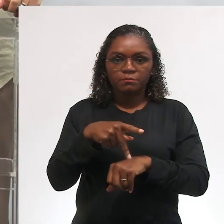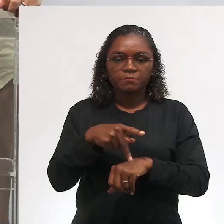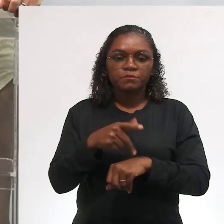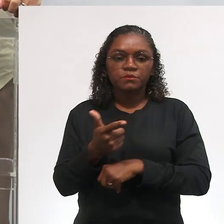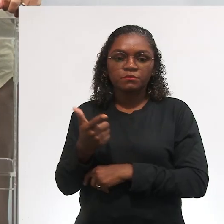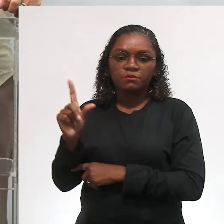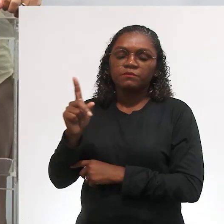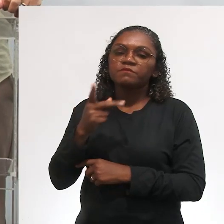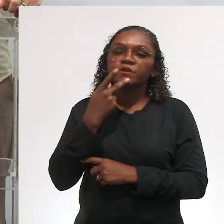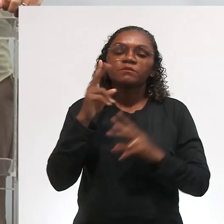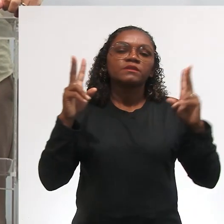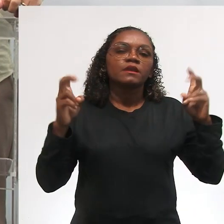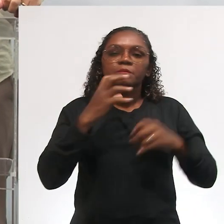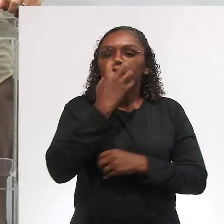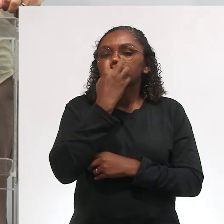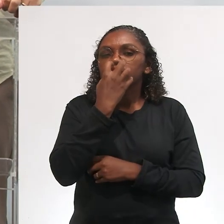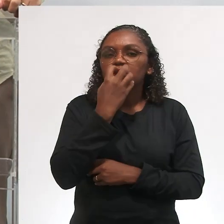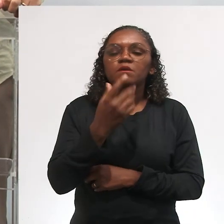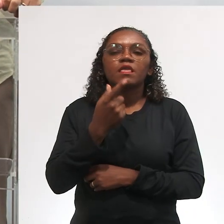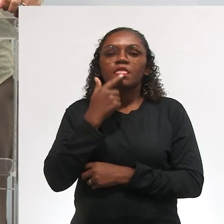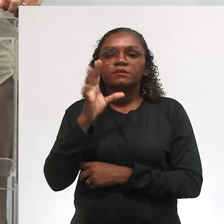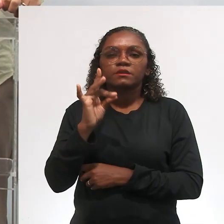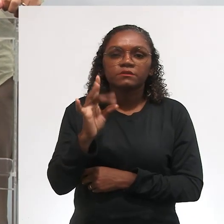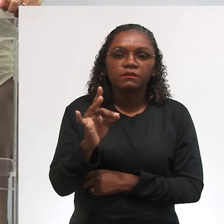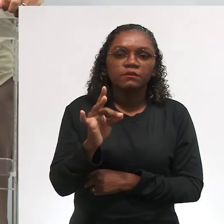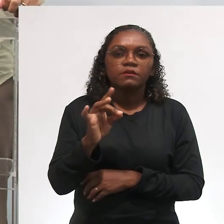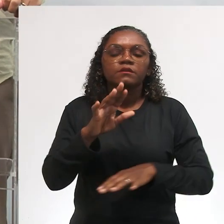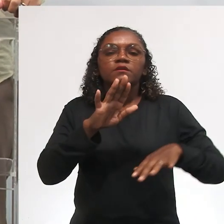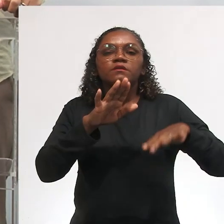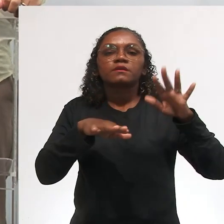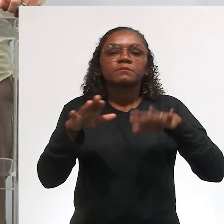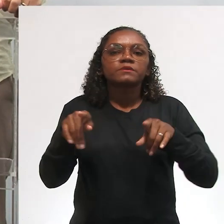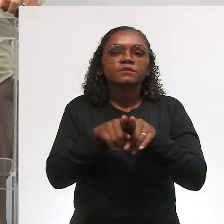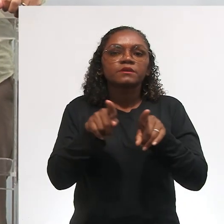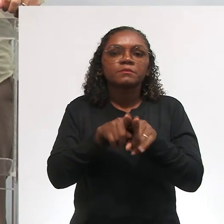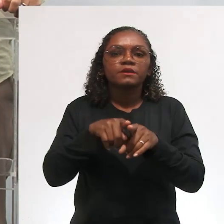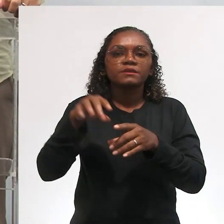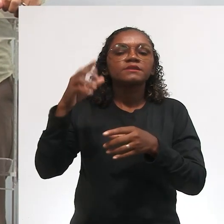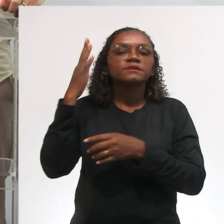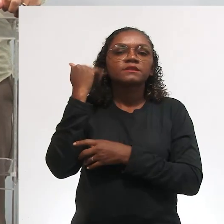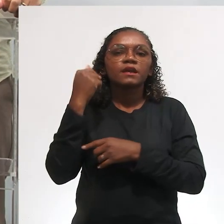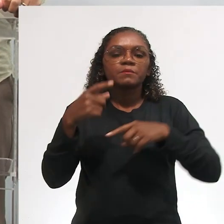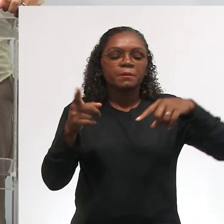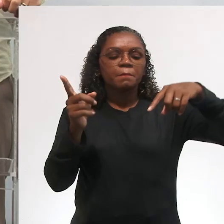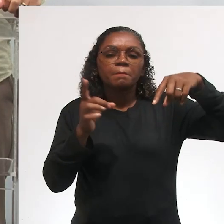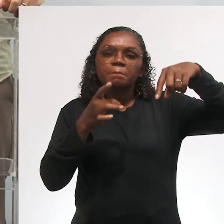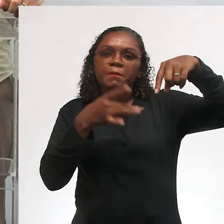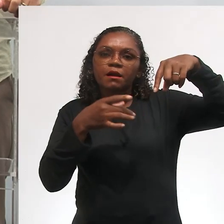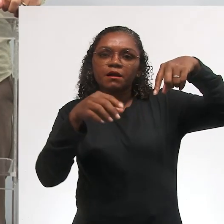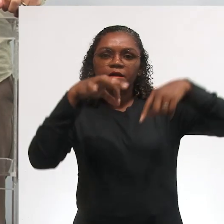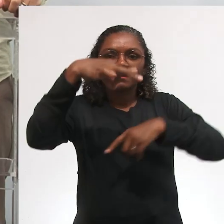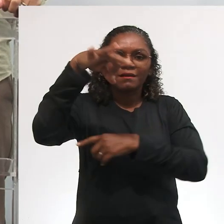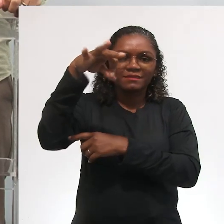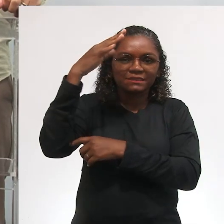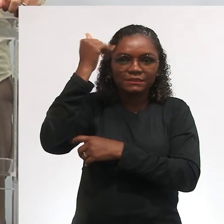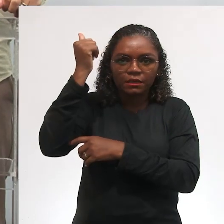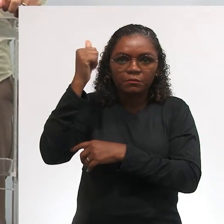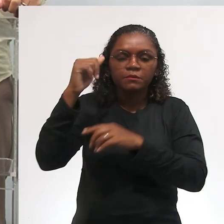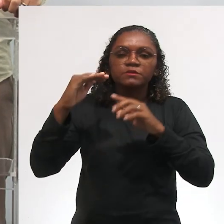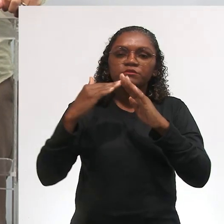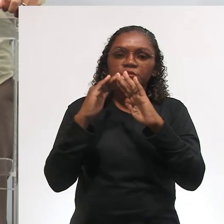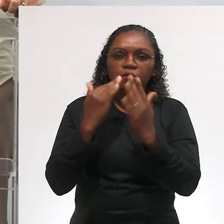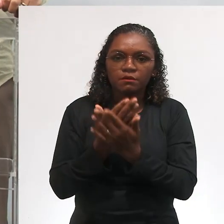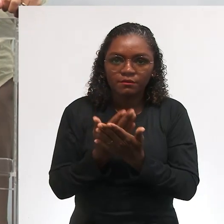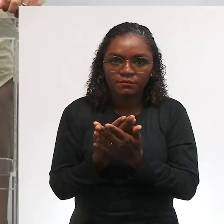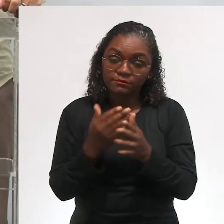cachorro salivando, ele observou a questão do sino. Então, retomando o que nós vimos na aula anterior,